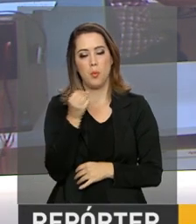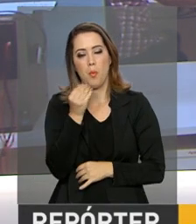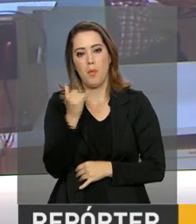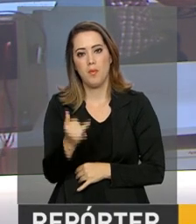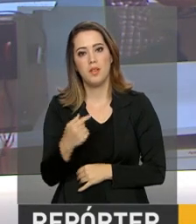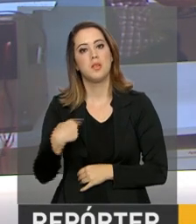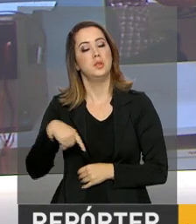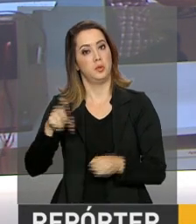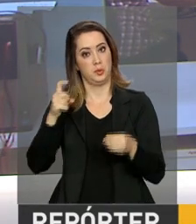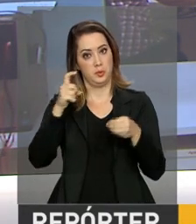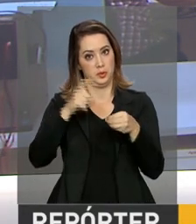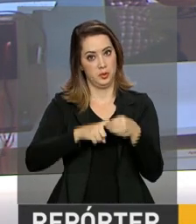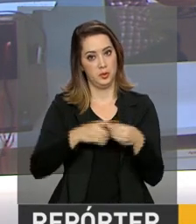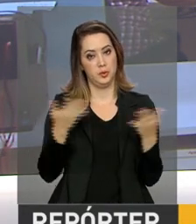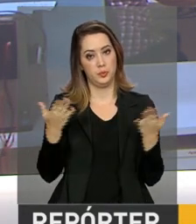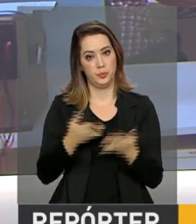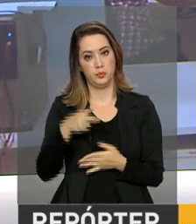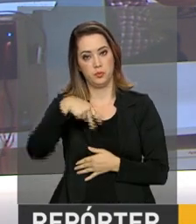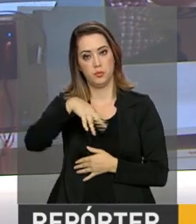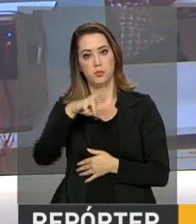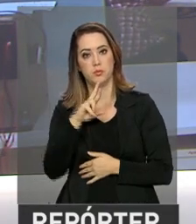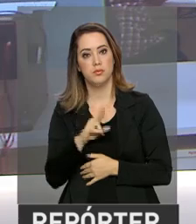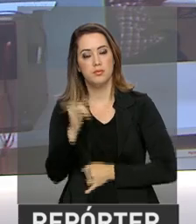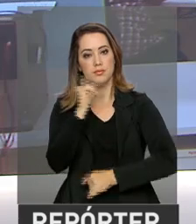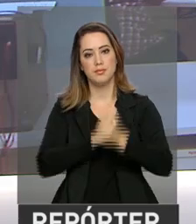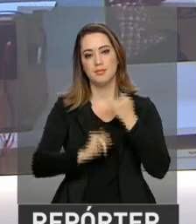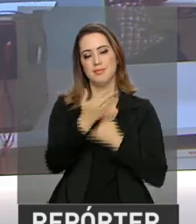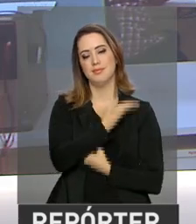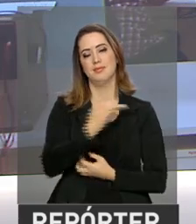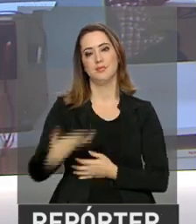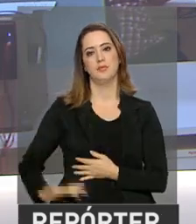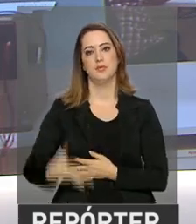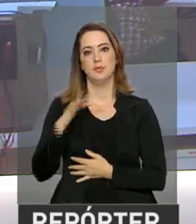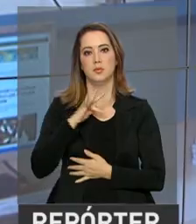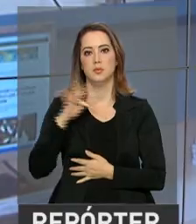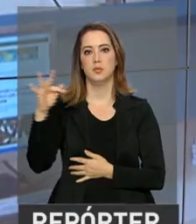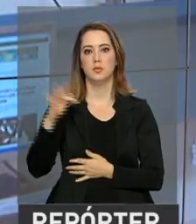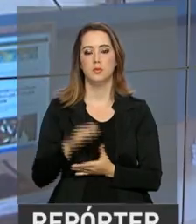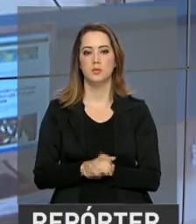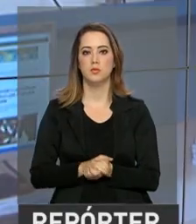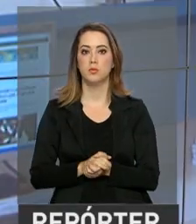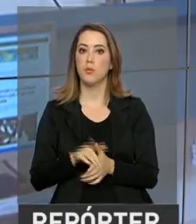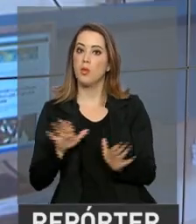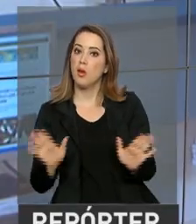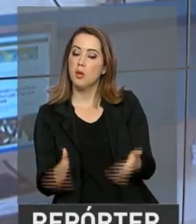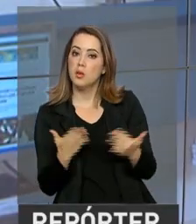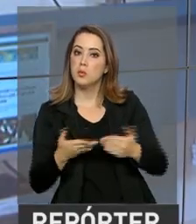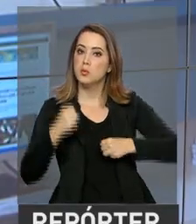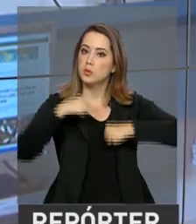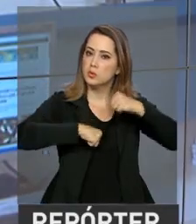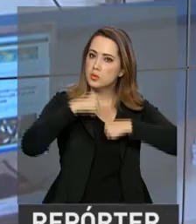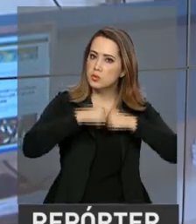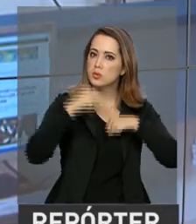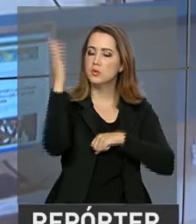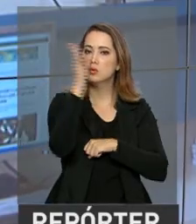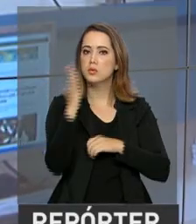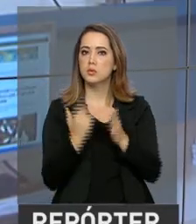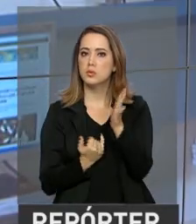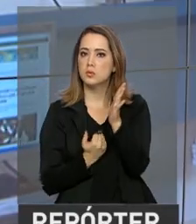bom dia. Estamos de volta com o repórter NBR e as notícias do governo federal. A produção da indústria brasileira